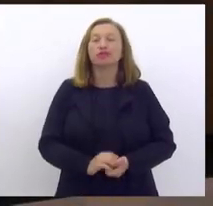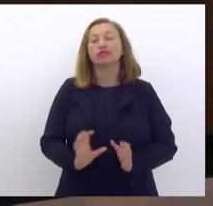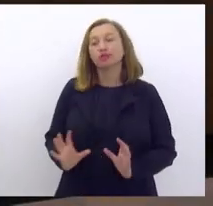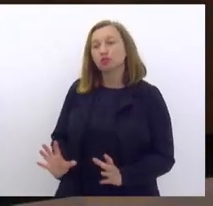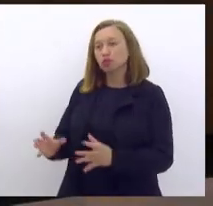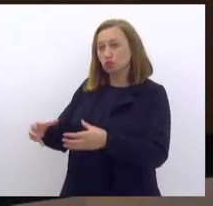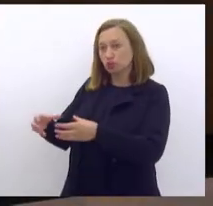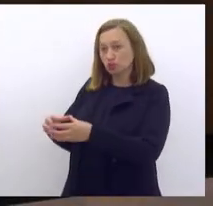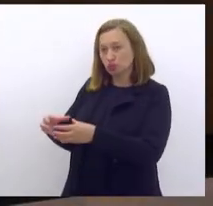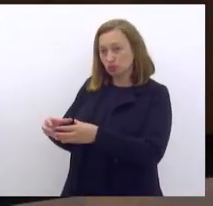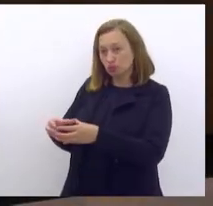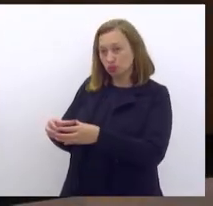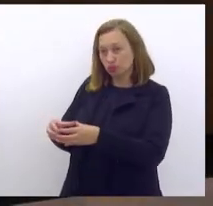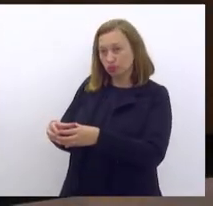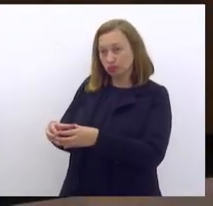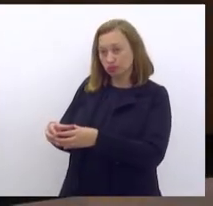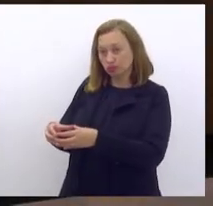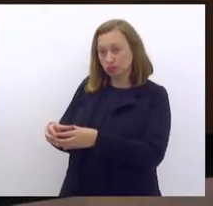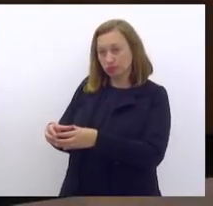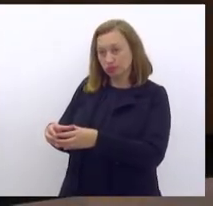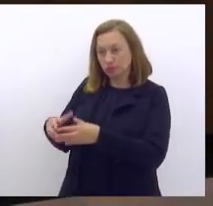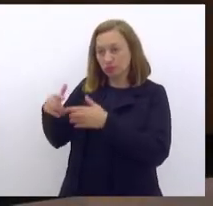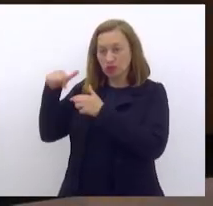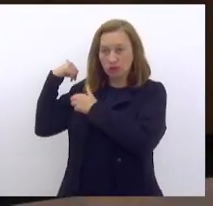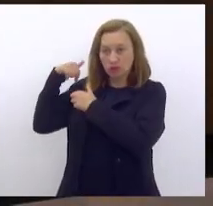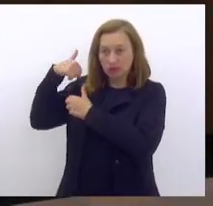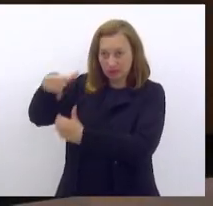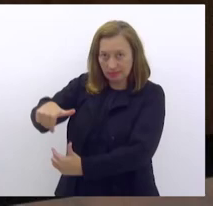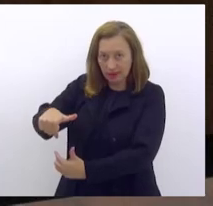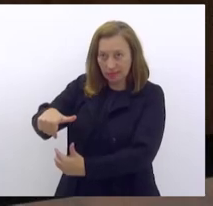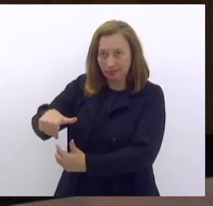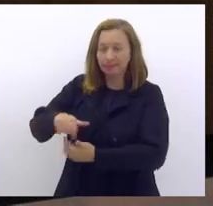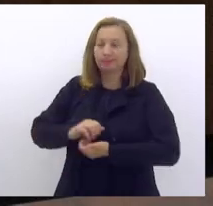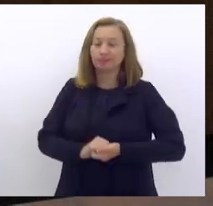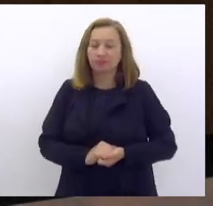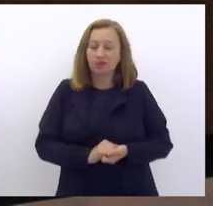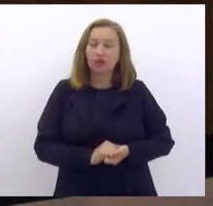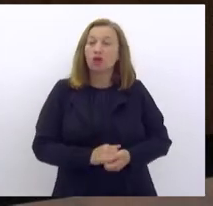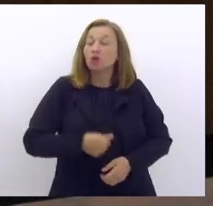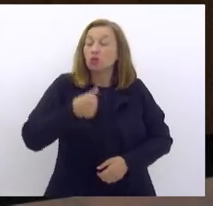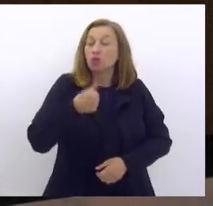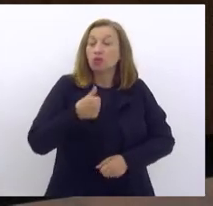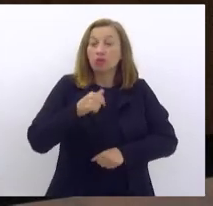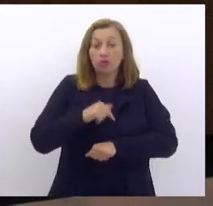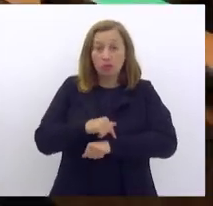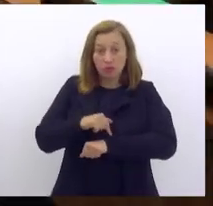bancada mais conservadora, né,